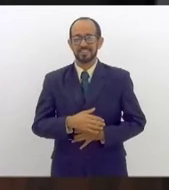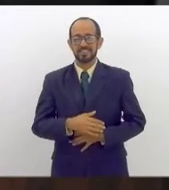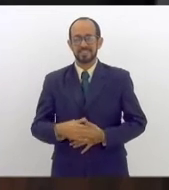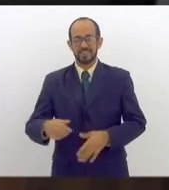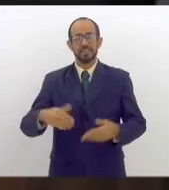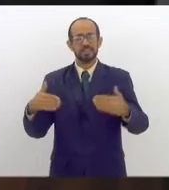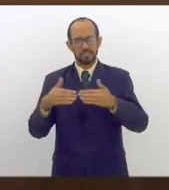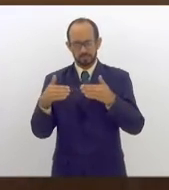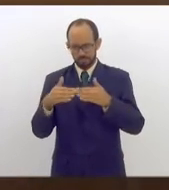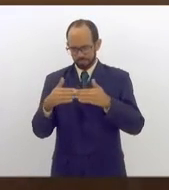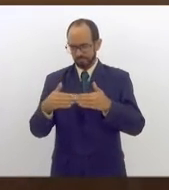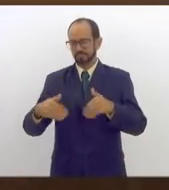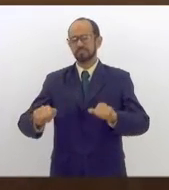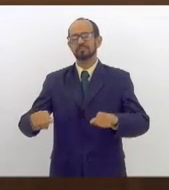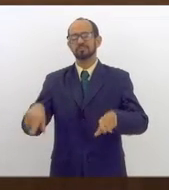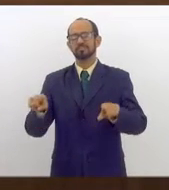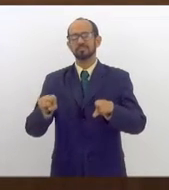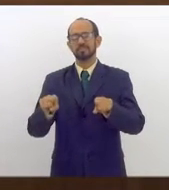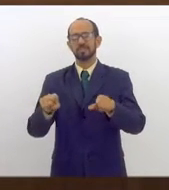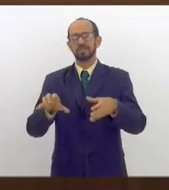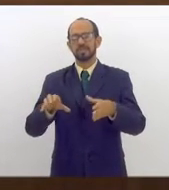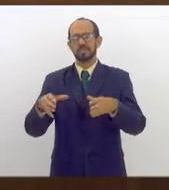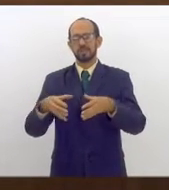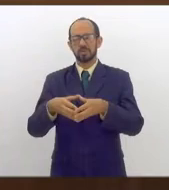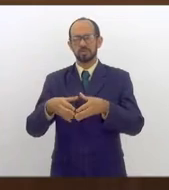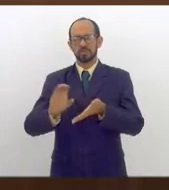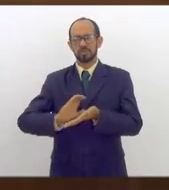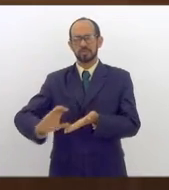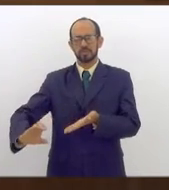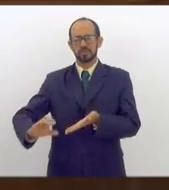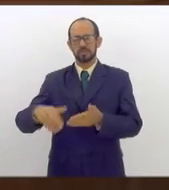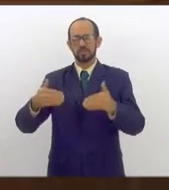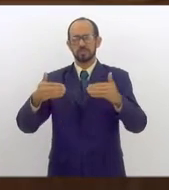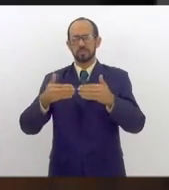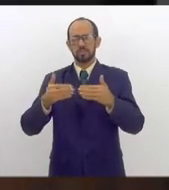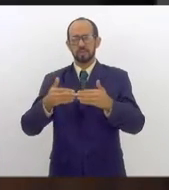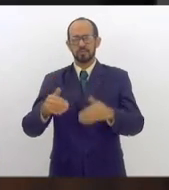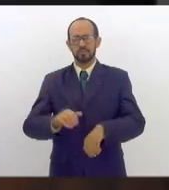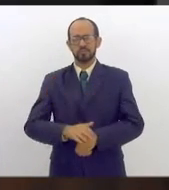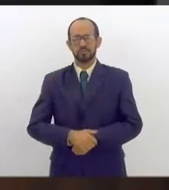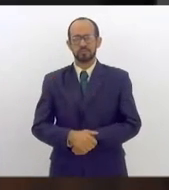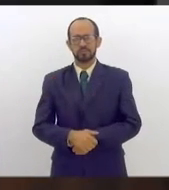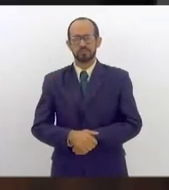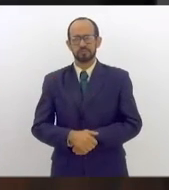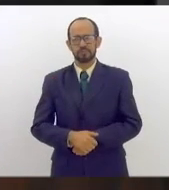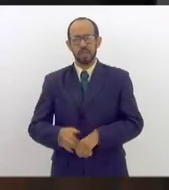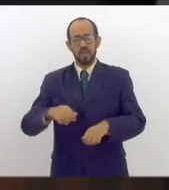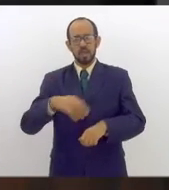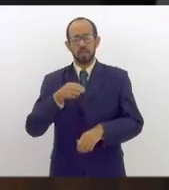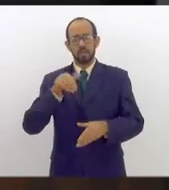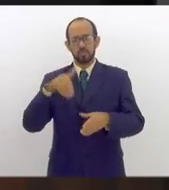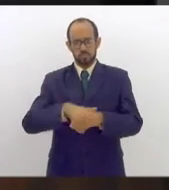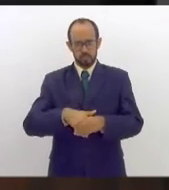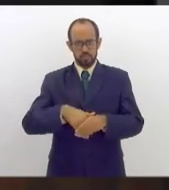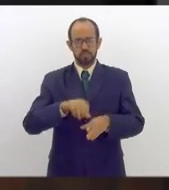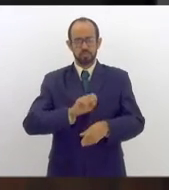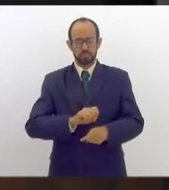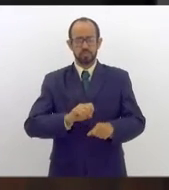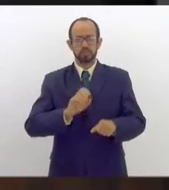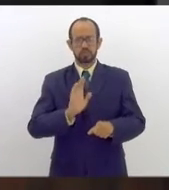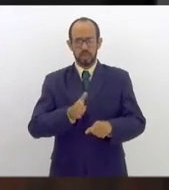Também no mérito pela Comissão de Orçamento, favorável. Com os pareceres emitidos, em